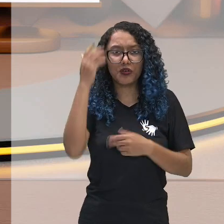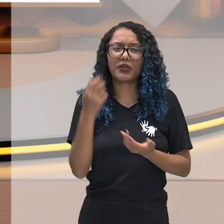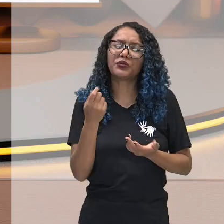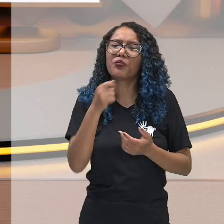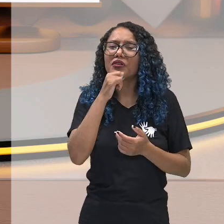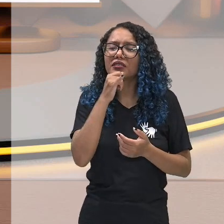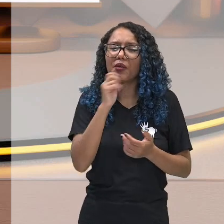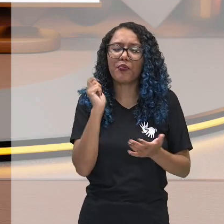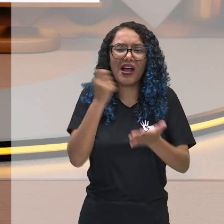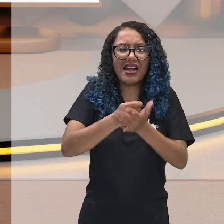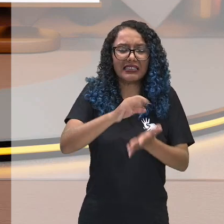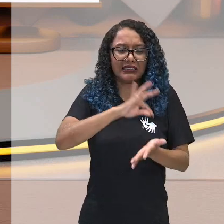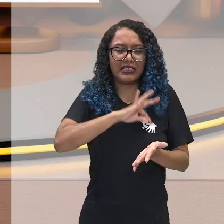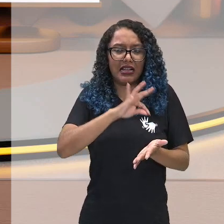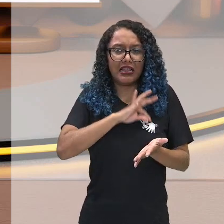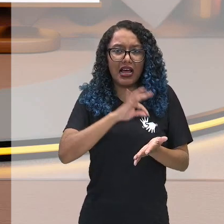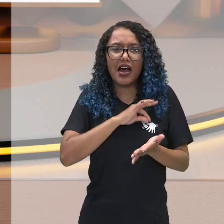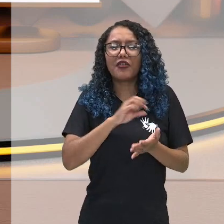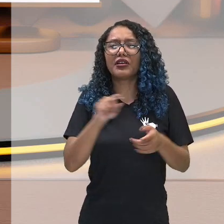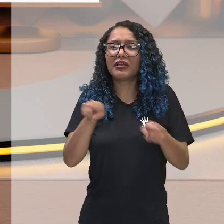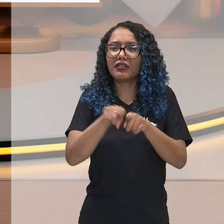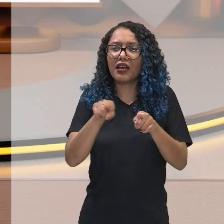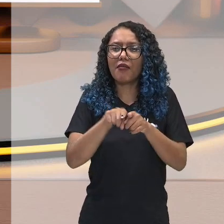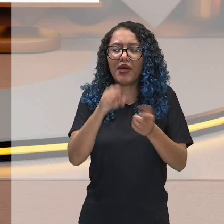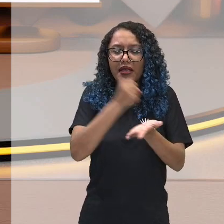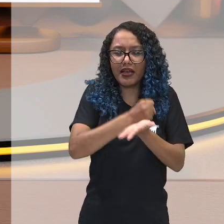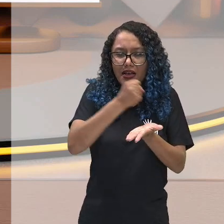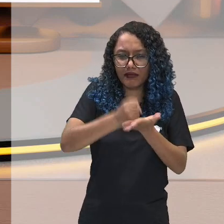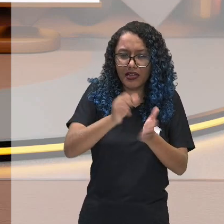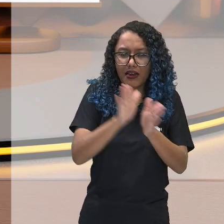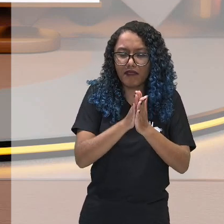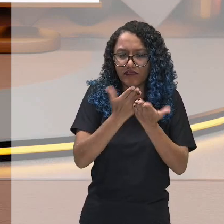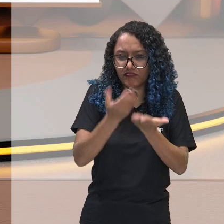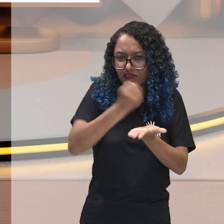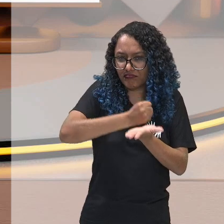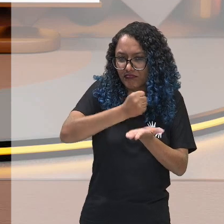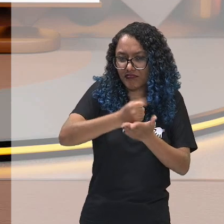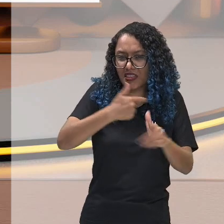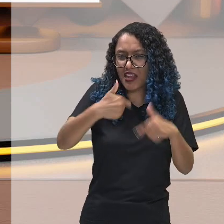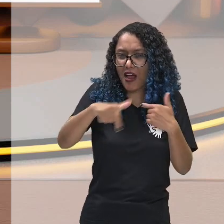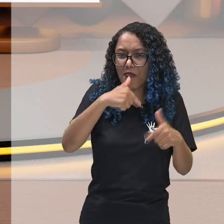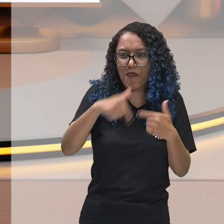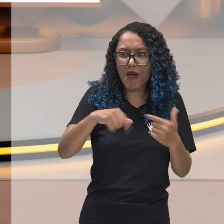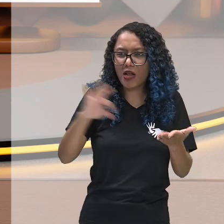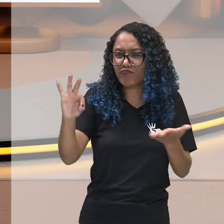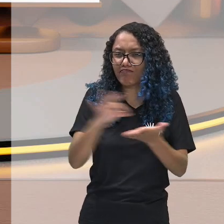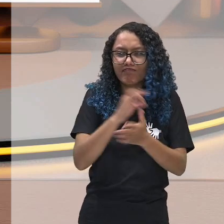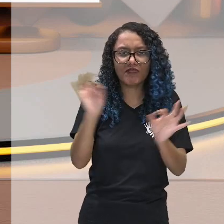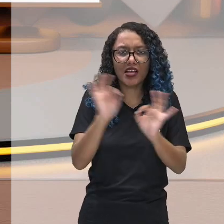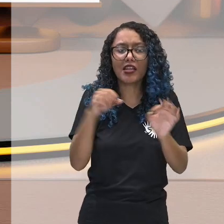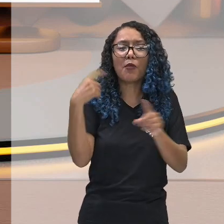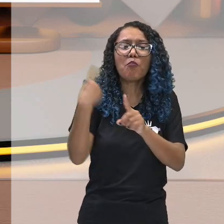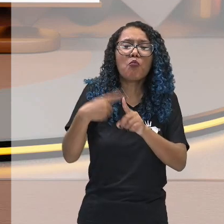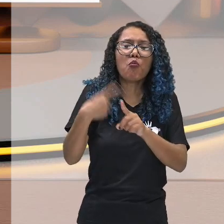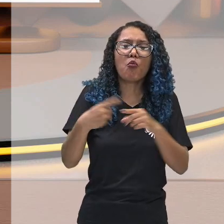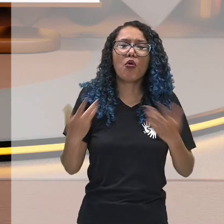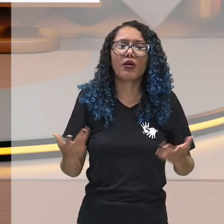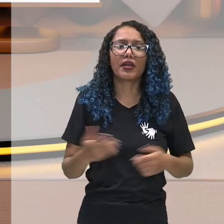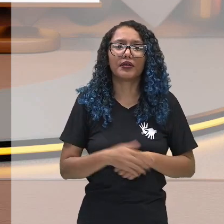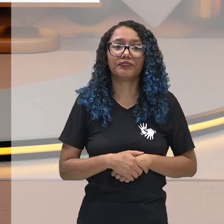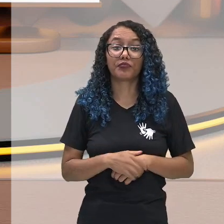assinar carteira de uma empregada doméstica, tá, gente? Justamente porque na mentalidade da elite brasileira e